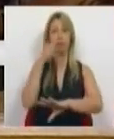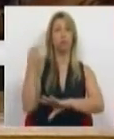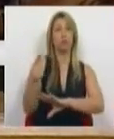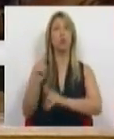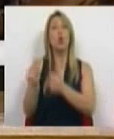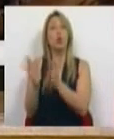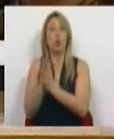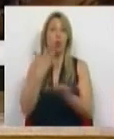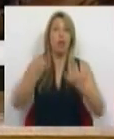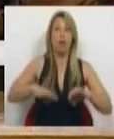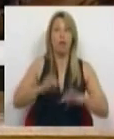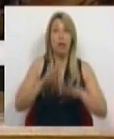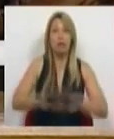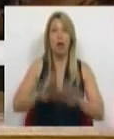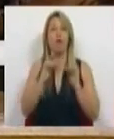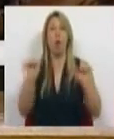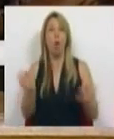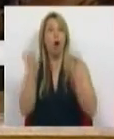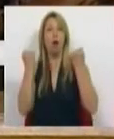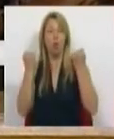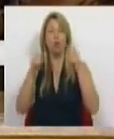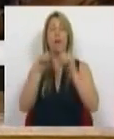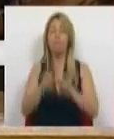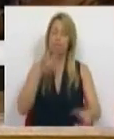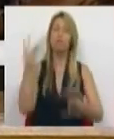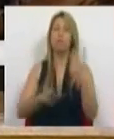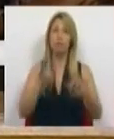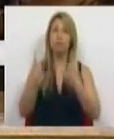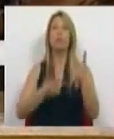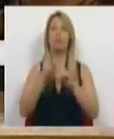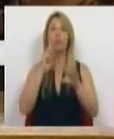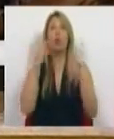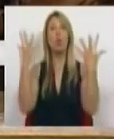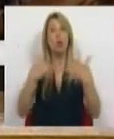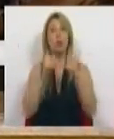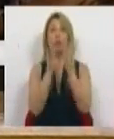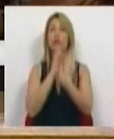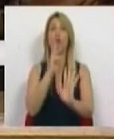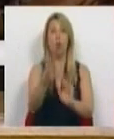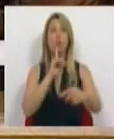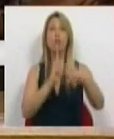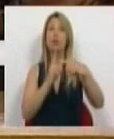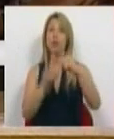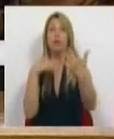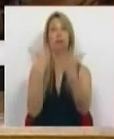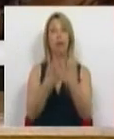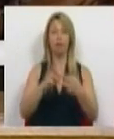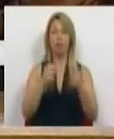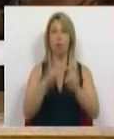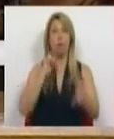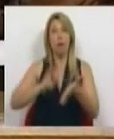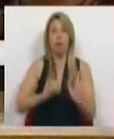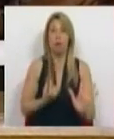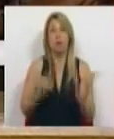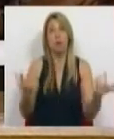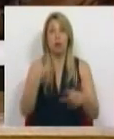recusa. Valorizamos este orçamento e cada uma das suas medidas positivas pela resposta que dão a problemas e necessidades imediatas dos